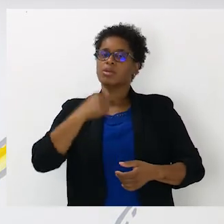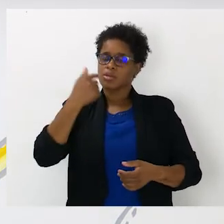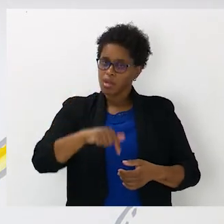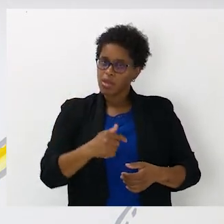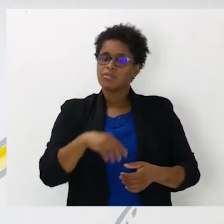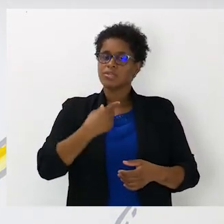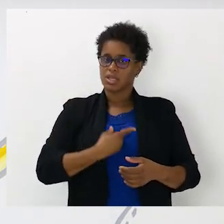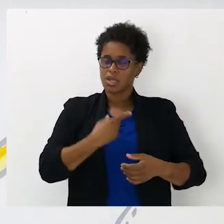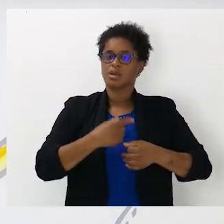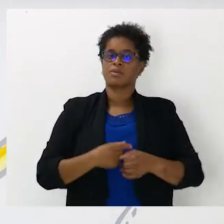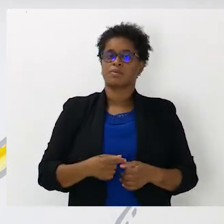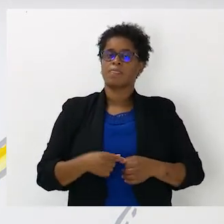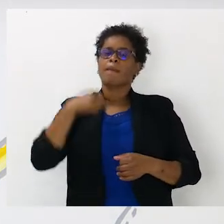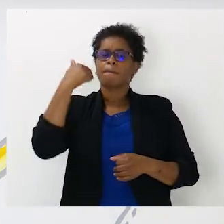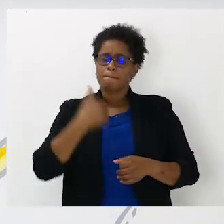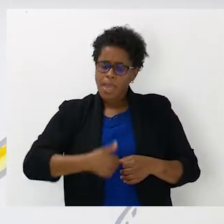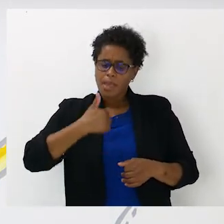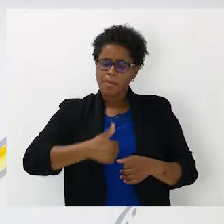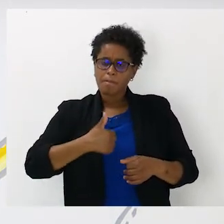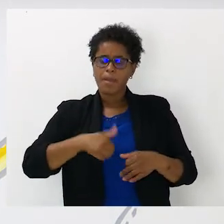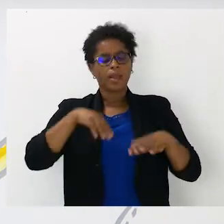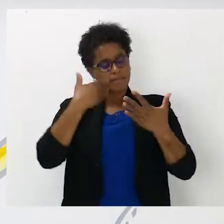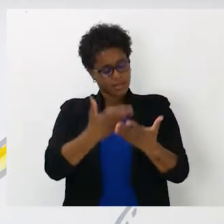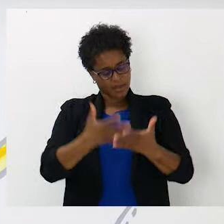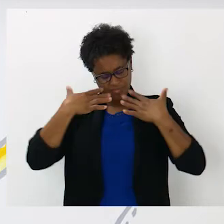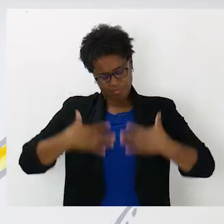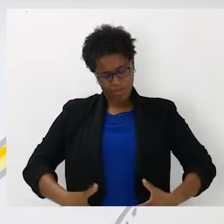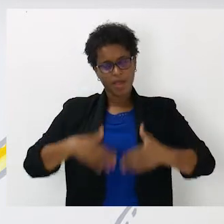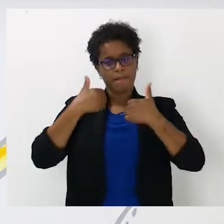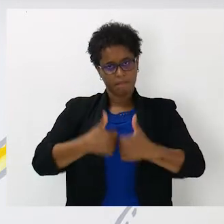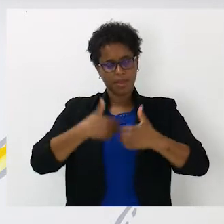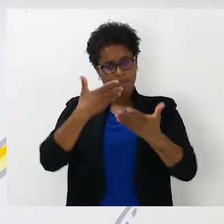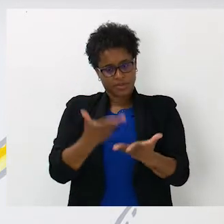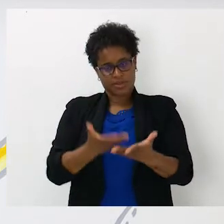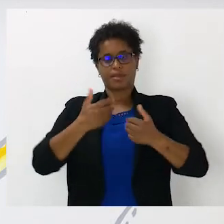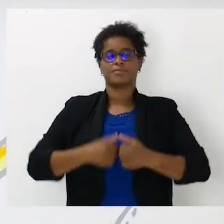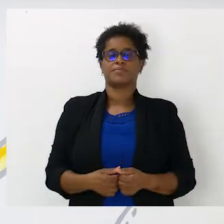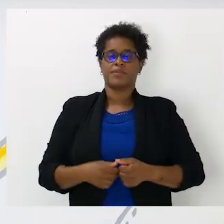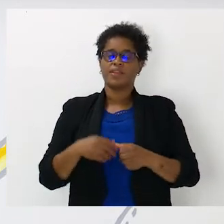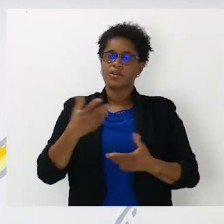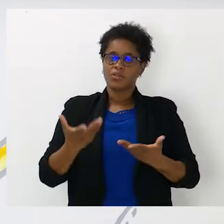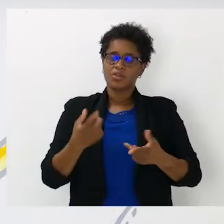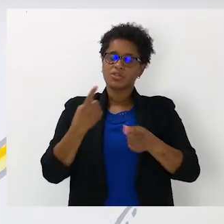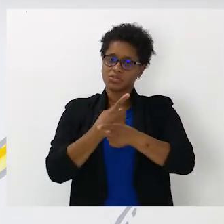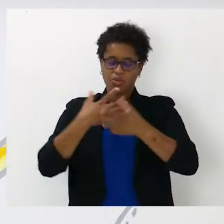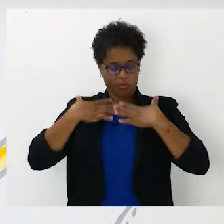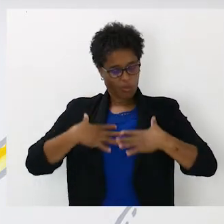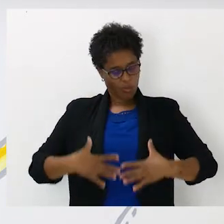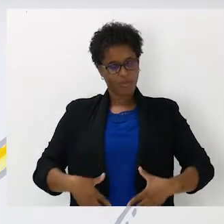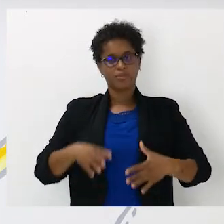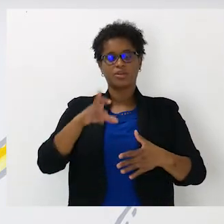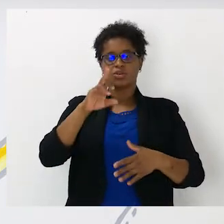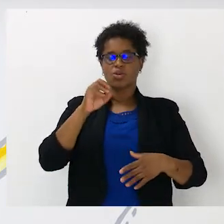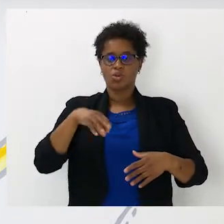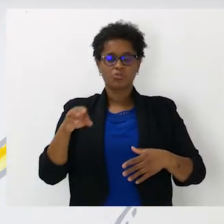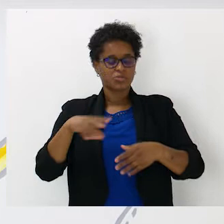ser bem apresentados e representados, com as suas vestes, com